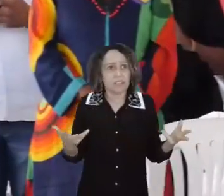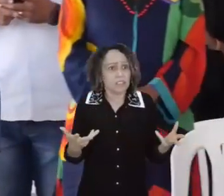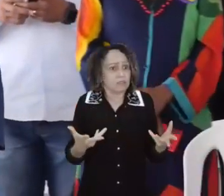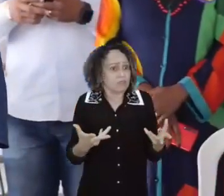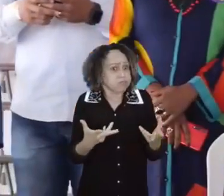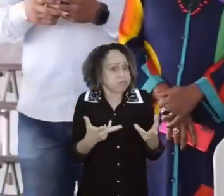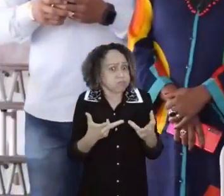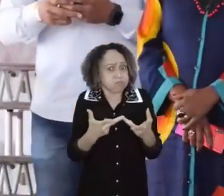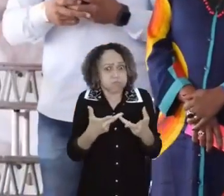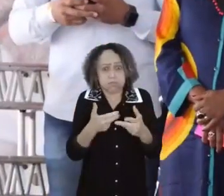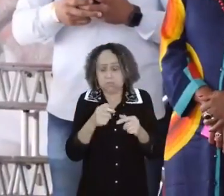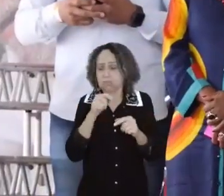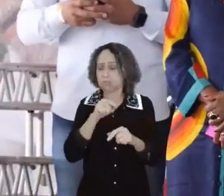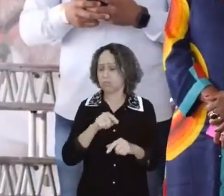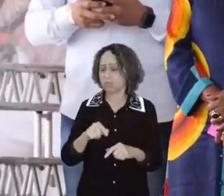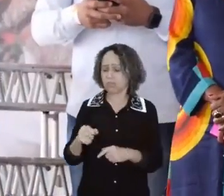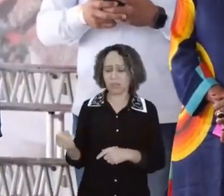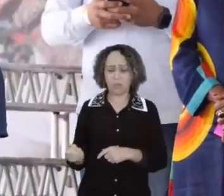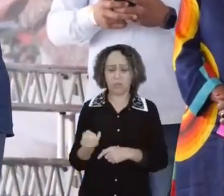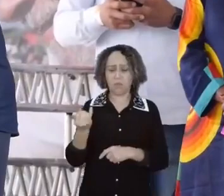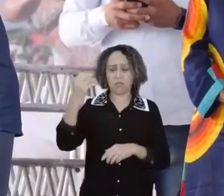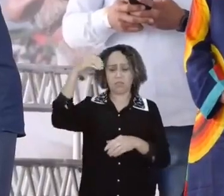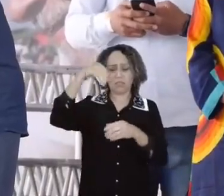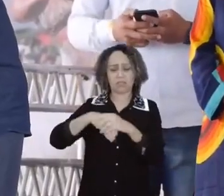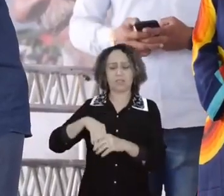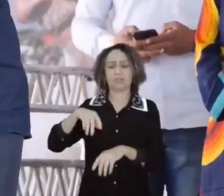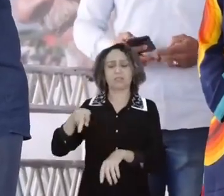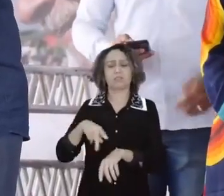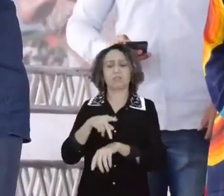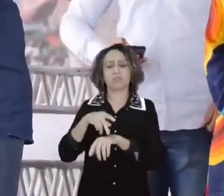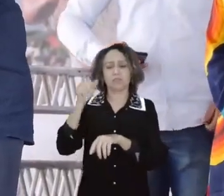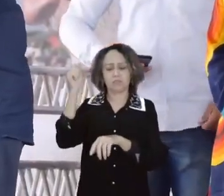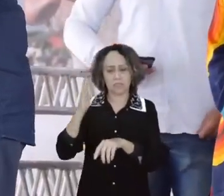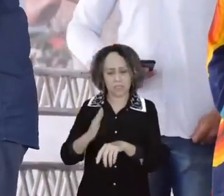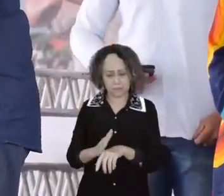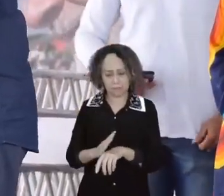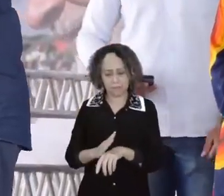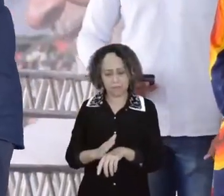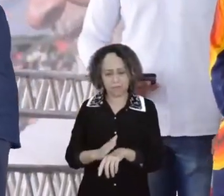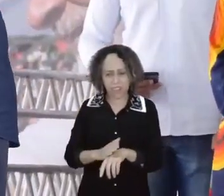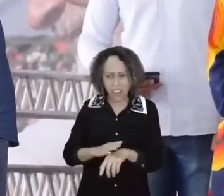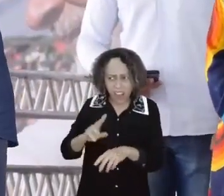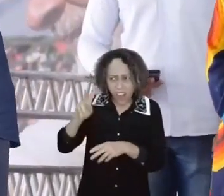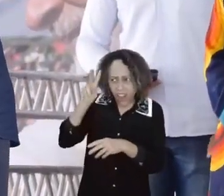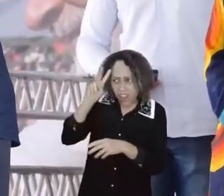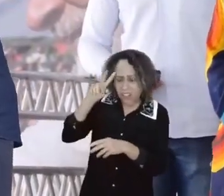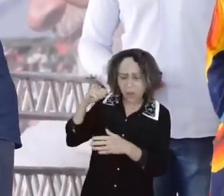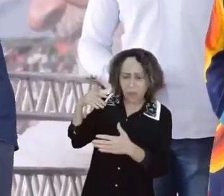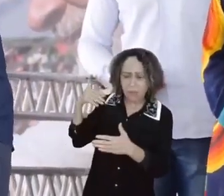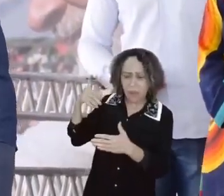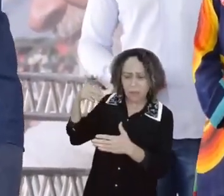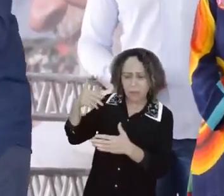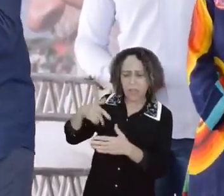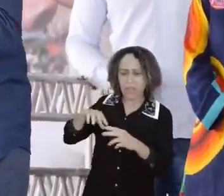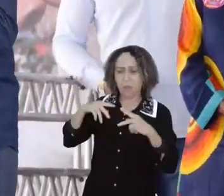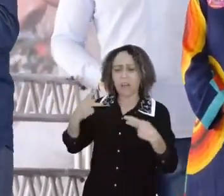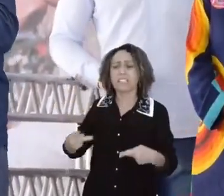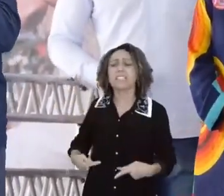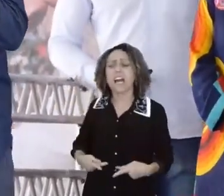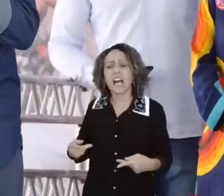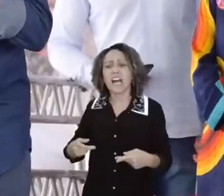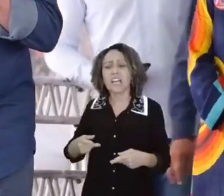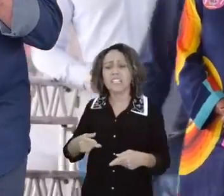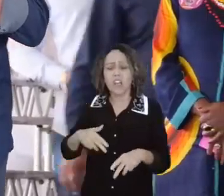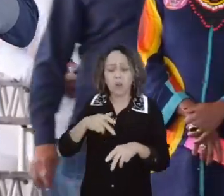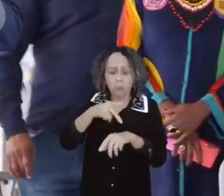da humanidade, não existe na história da humanidade nenhuma nação desenvolvida sem que antes